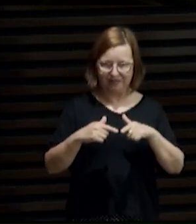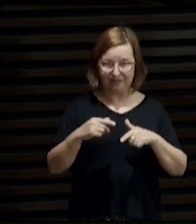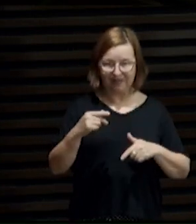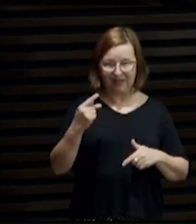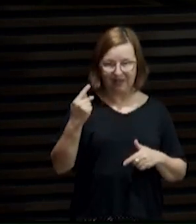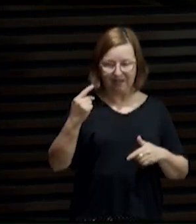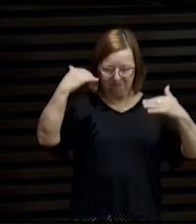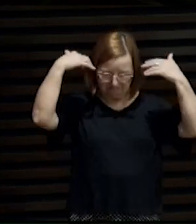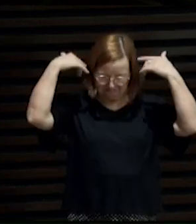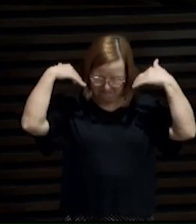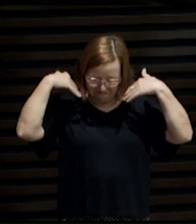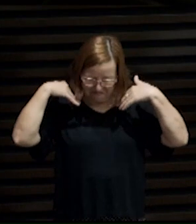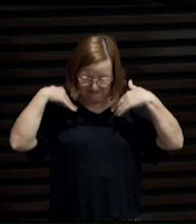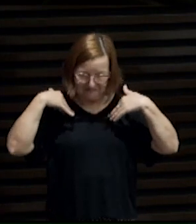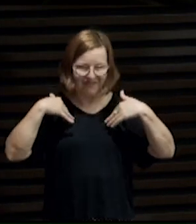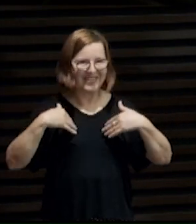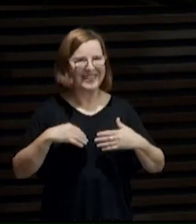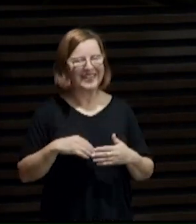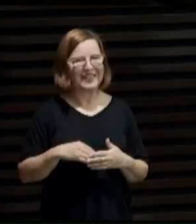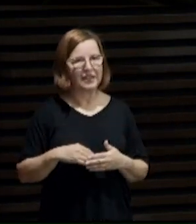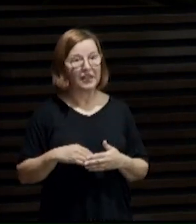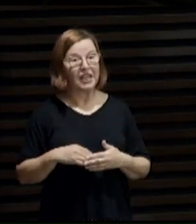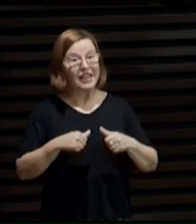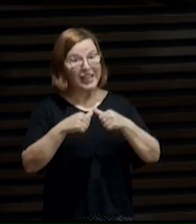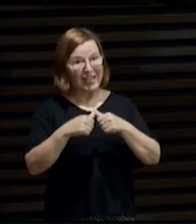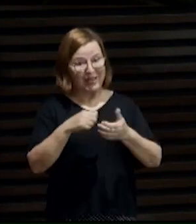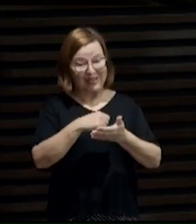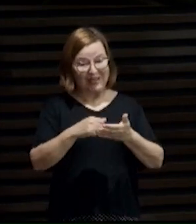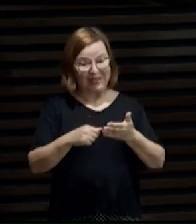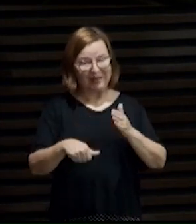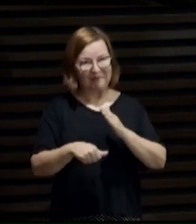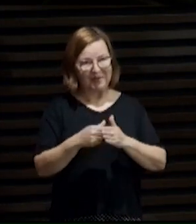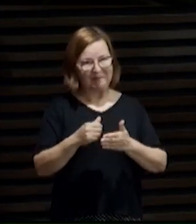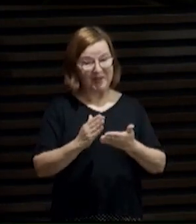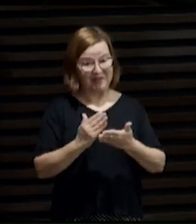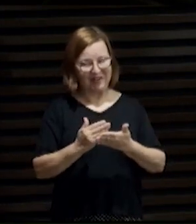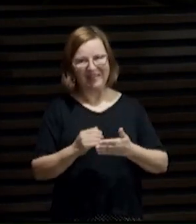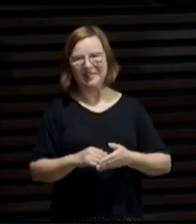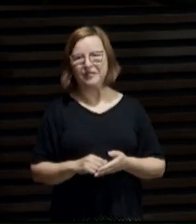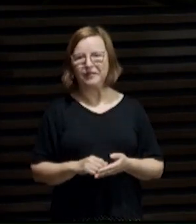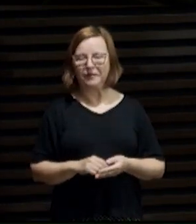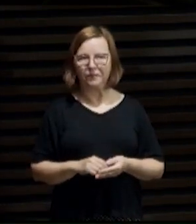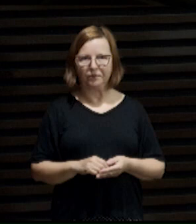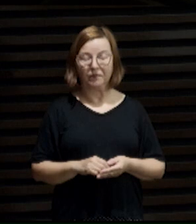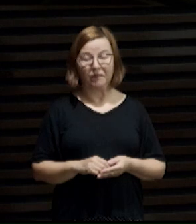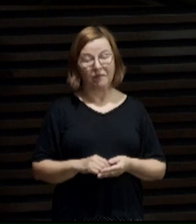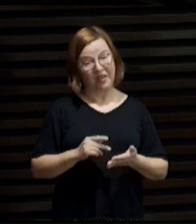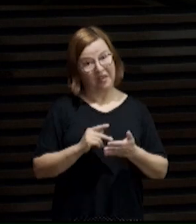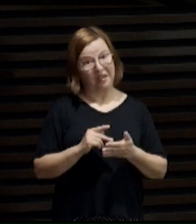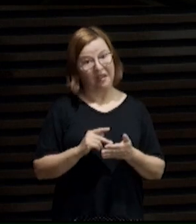do suor do teu rosto. Isso foi dito no primeiro livro da Escritura. Como uma maldição, é verdade.